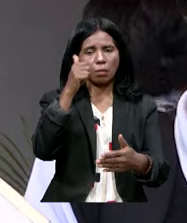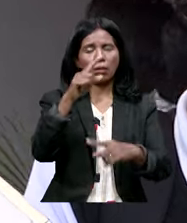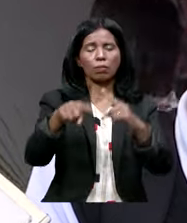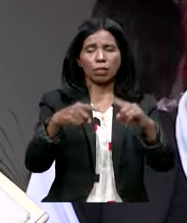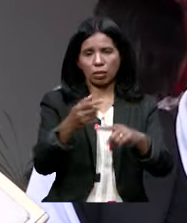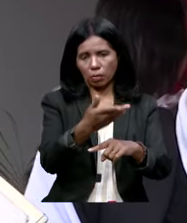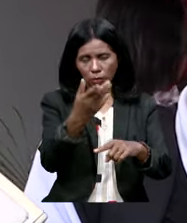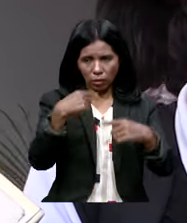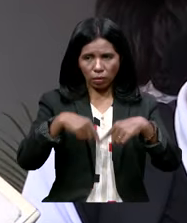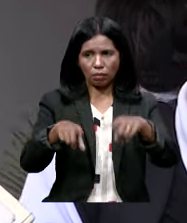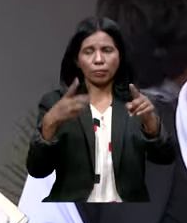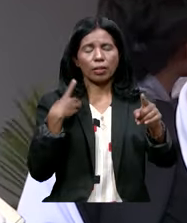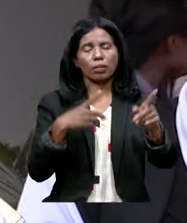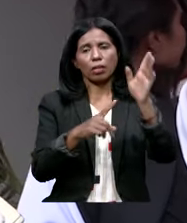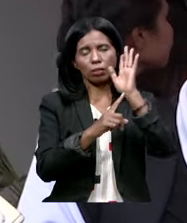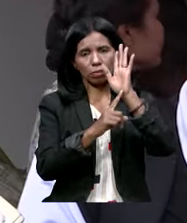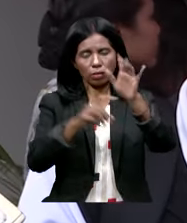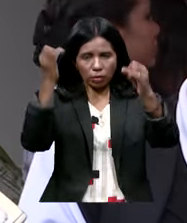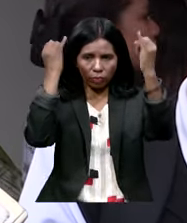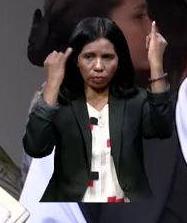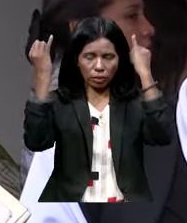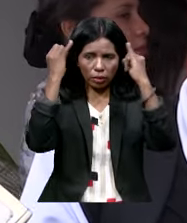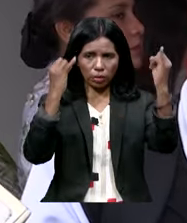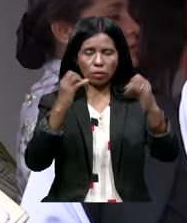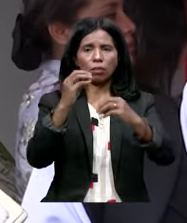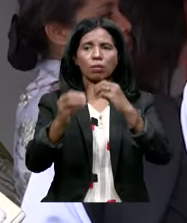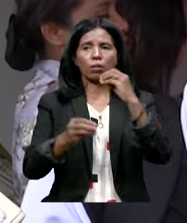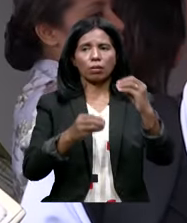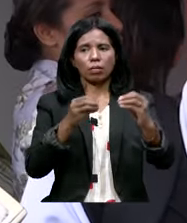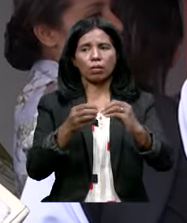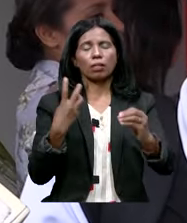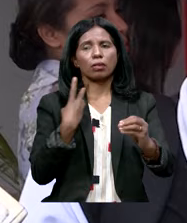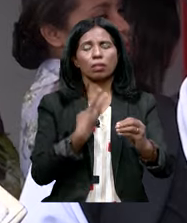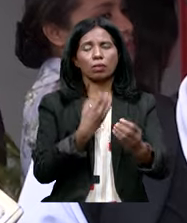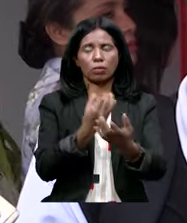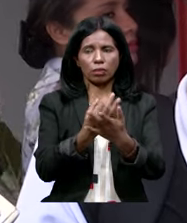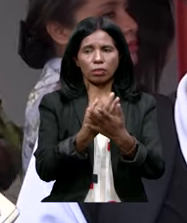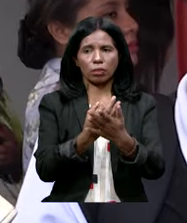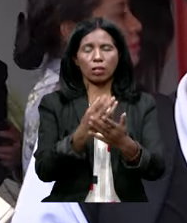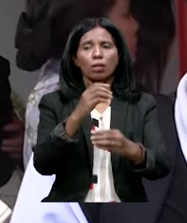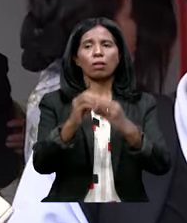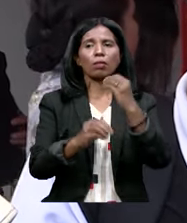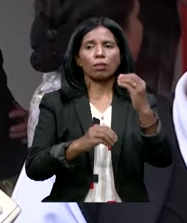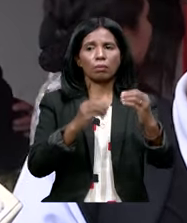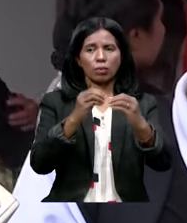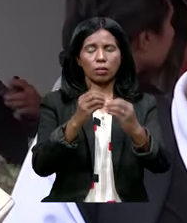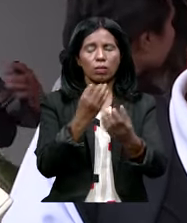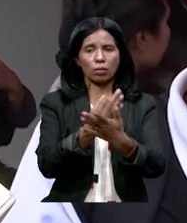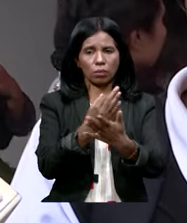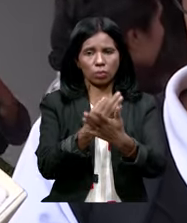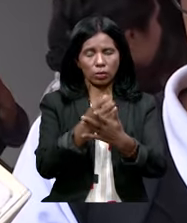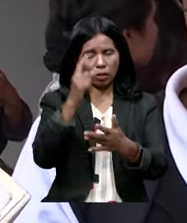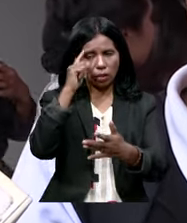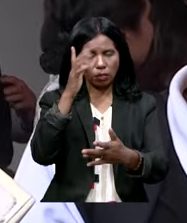siraba ita se foi informação detalhe sobre Itanini osan sirne liliu konaba osan besi